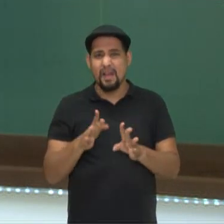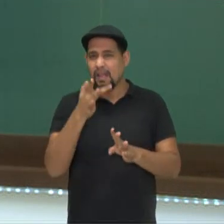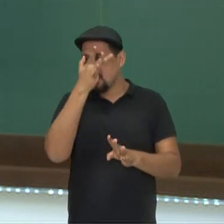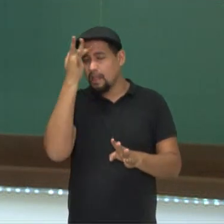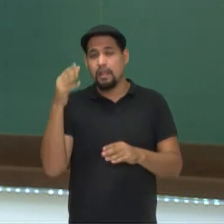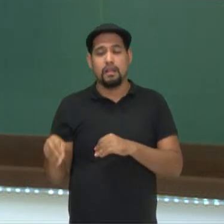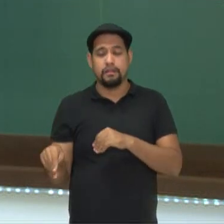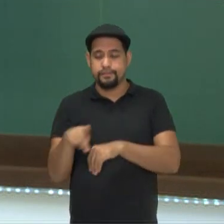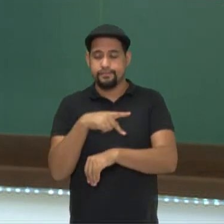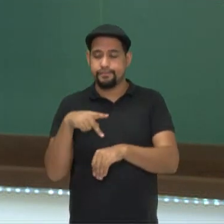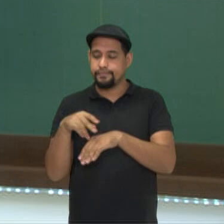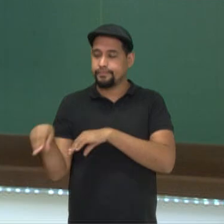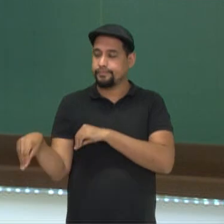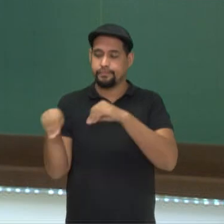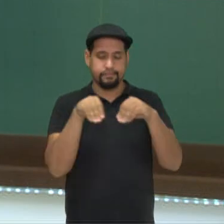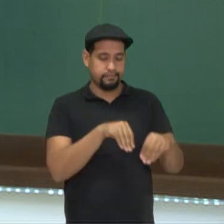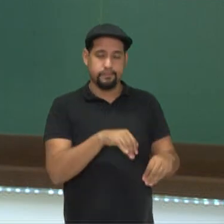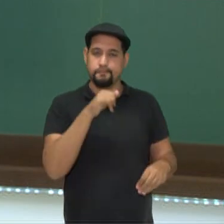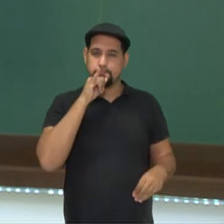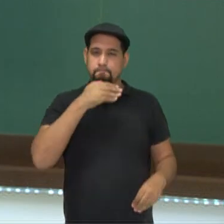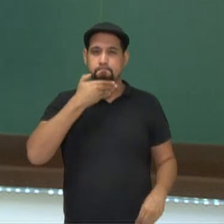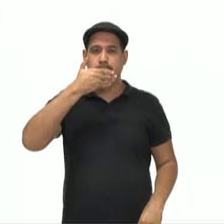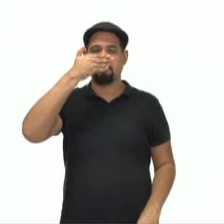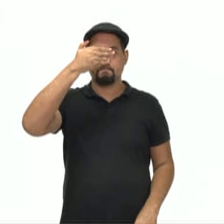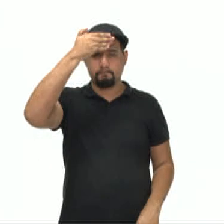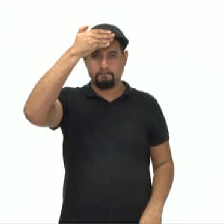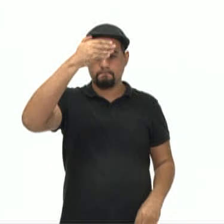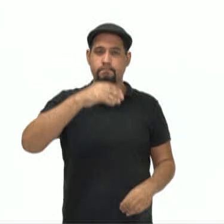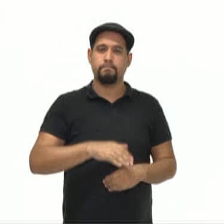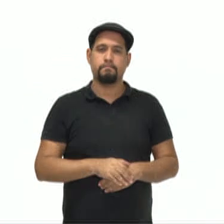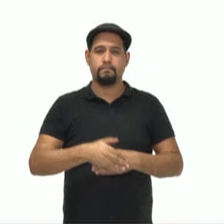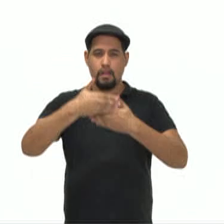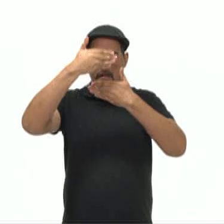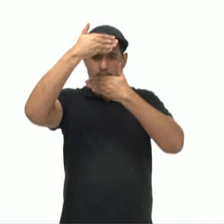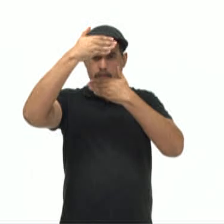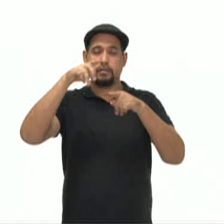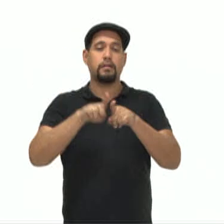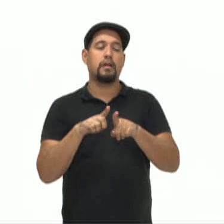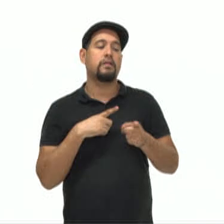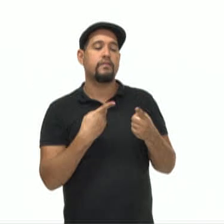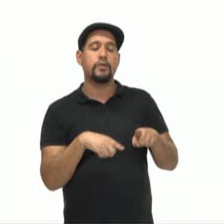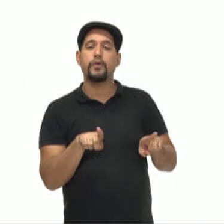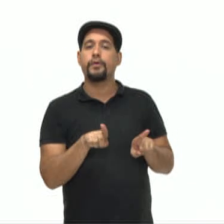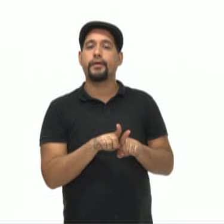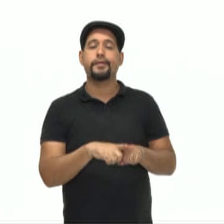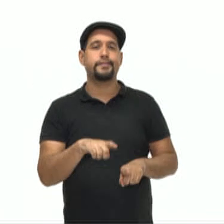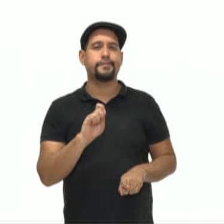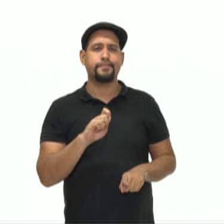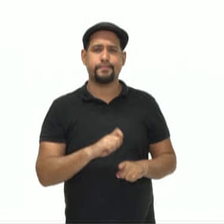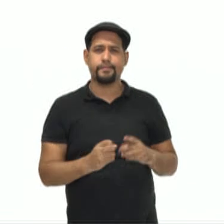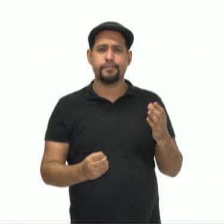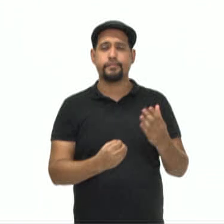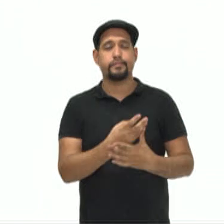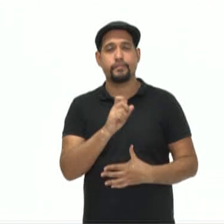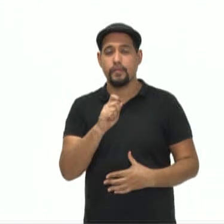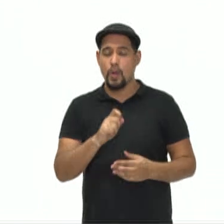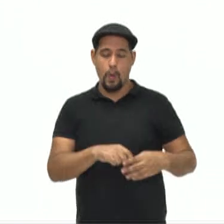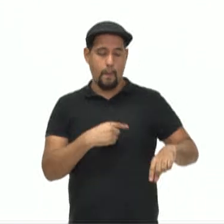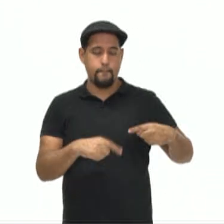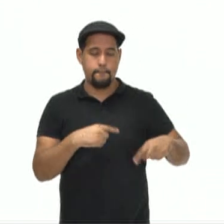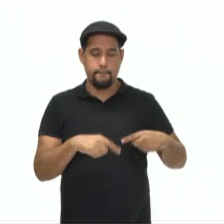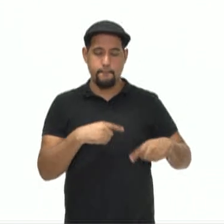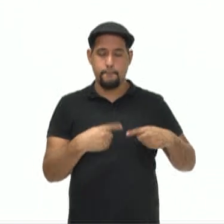imigrantes entrassem ali, no caso os muçulmanos. Segundo ele, que defendia uma elaborada posição